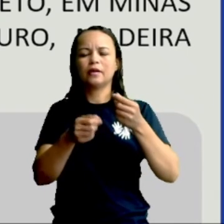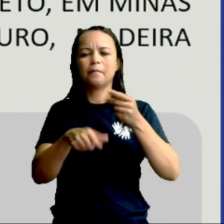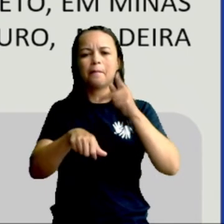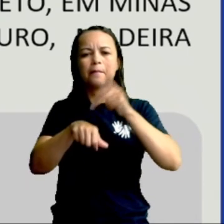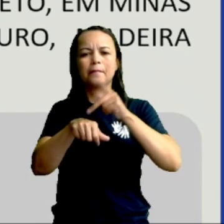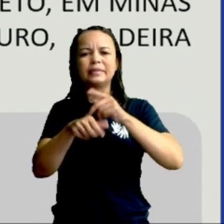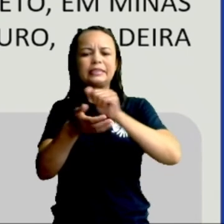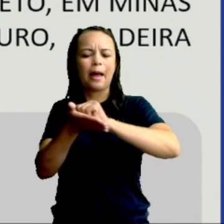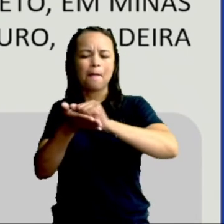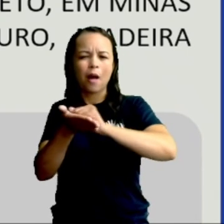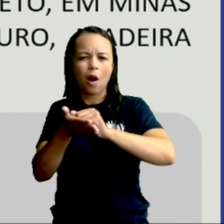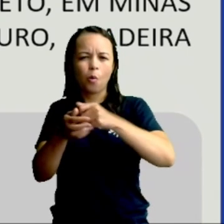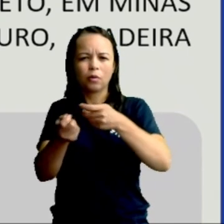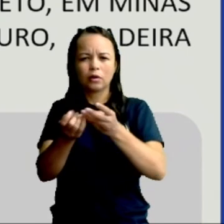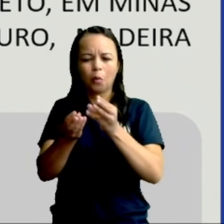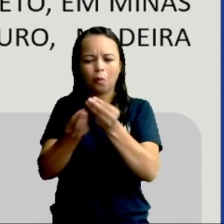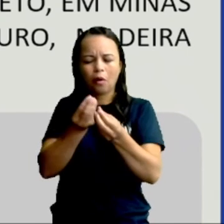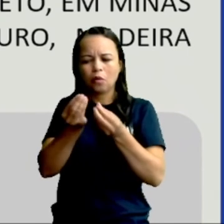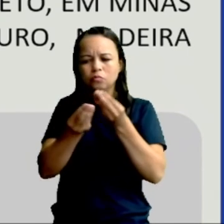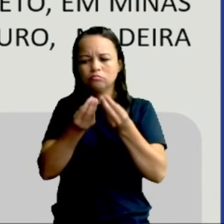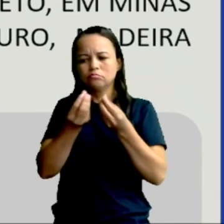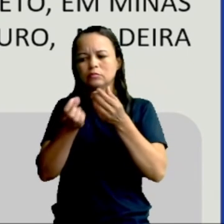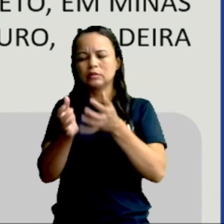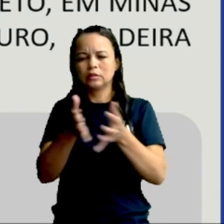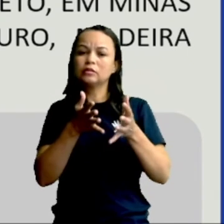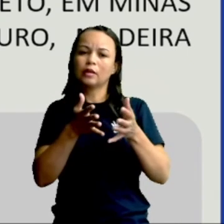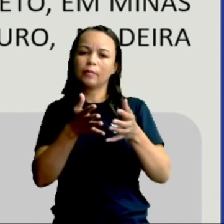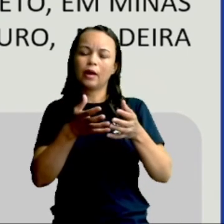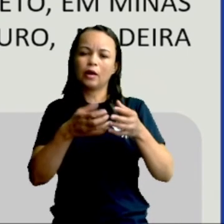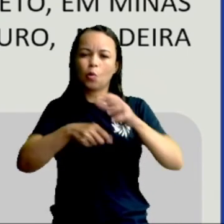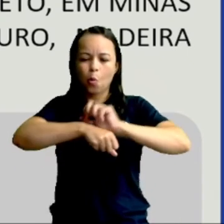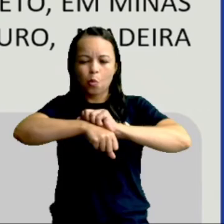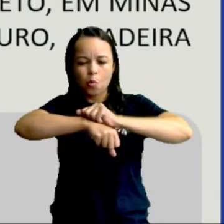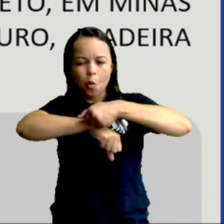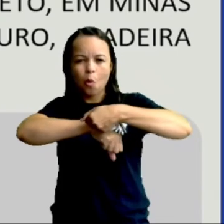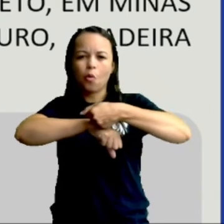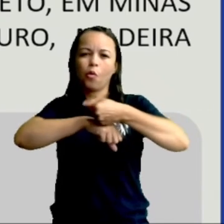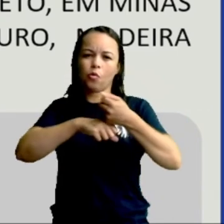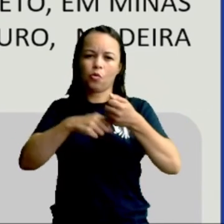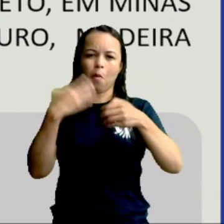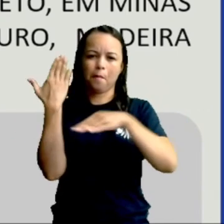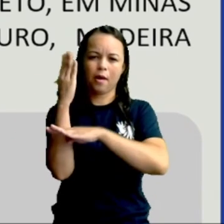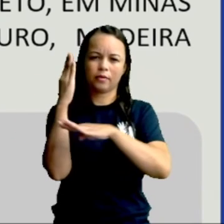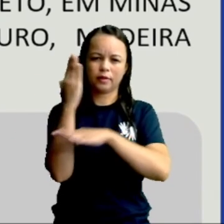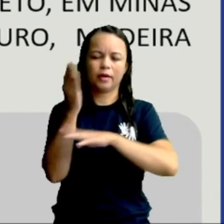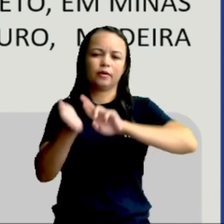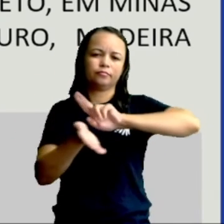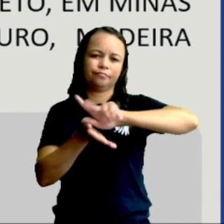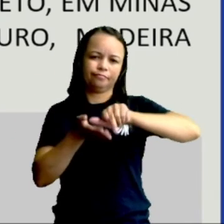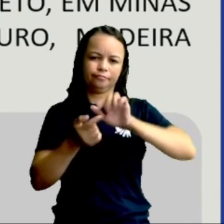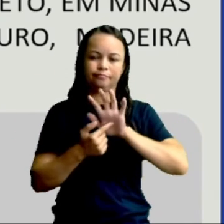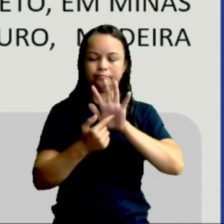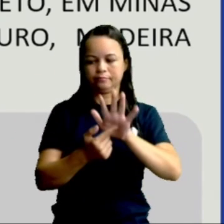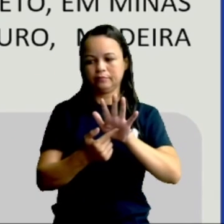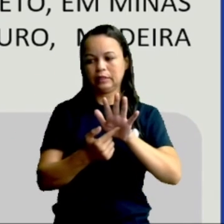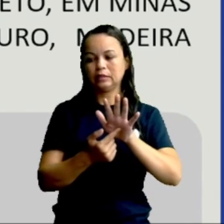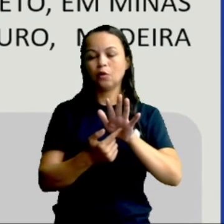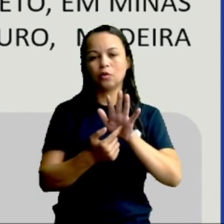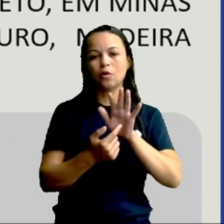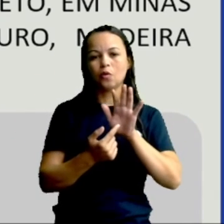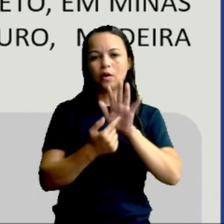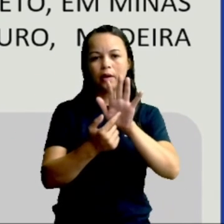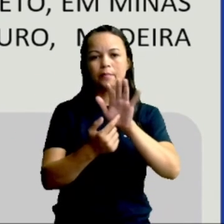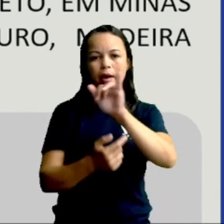Ouro Preto, que fica em Minas Gerais, trabalho em couro, madeira e etc. Na imagem, eu vou trazer para vocês um